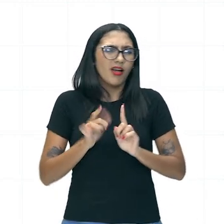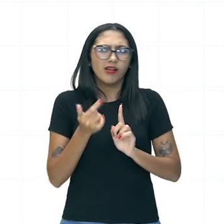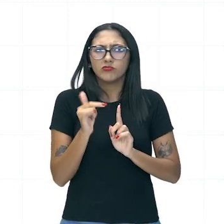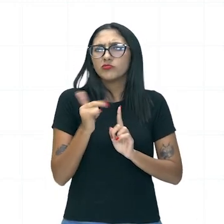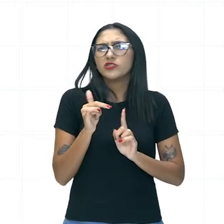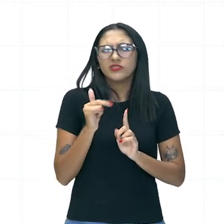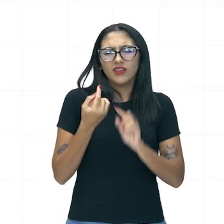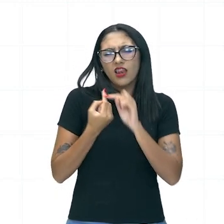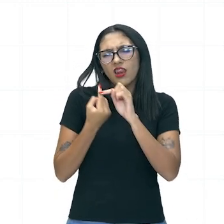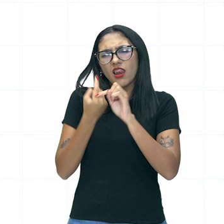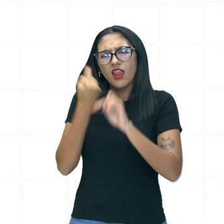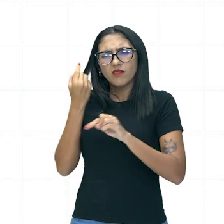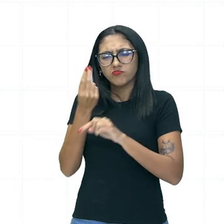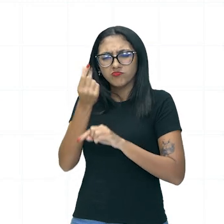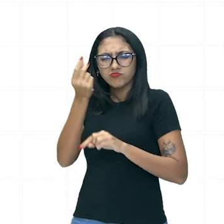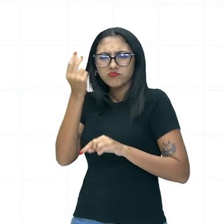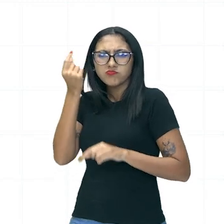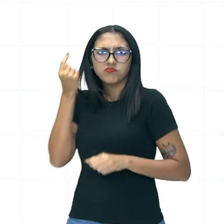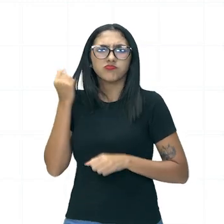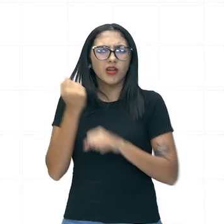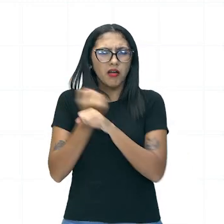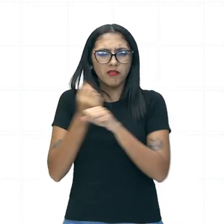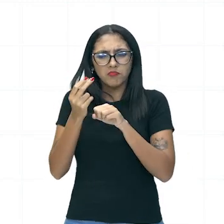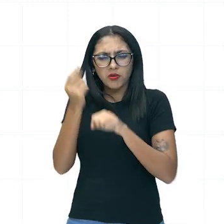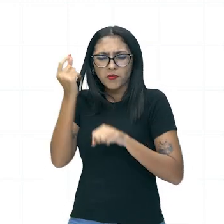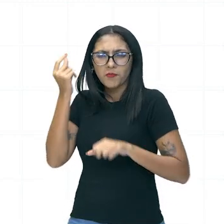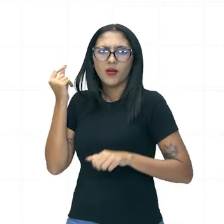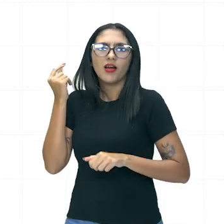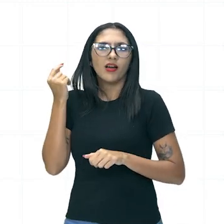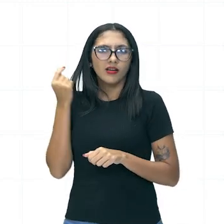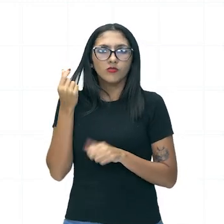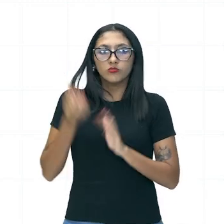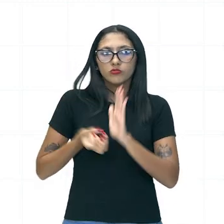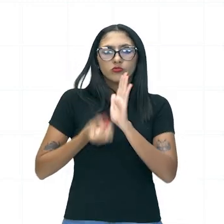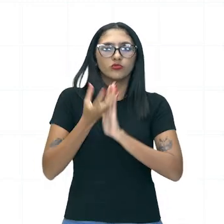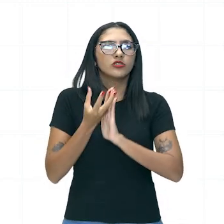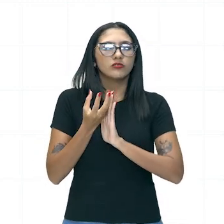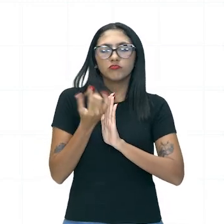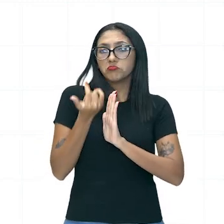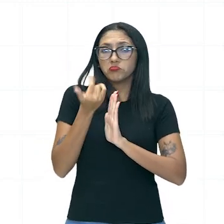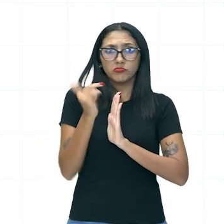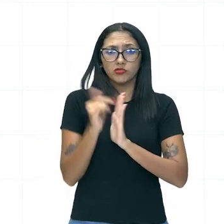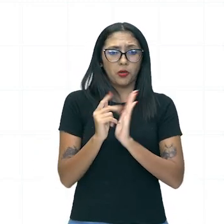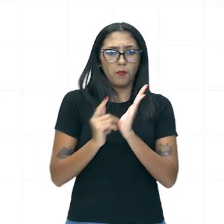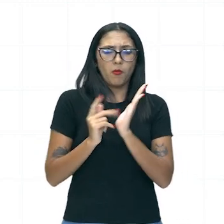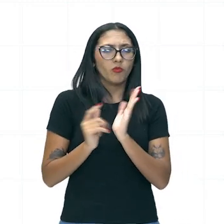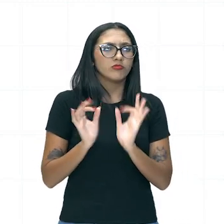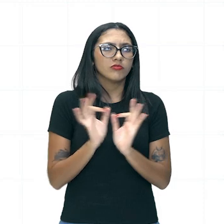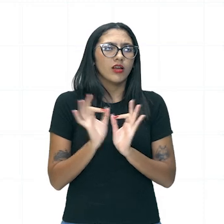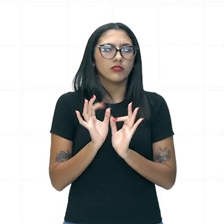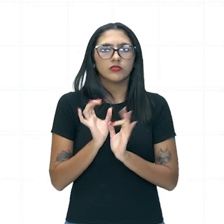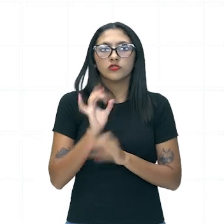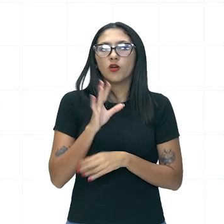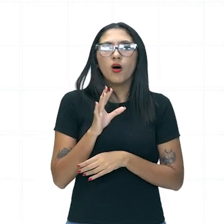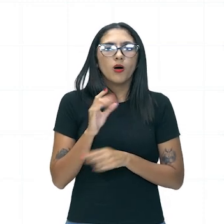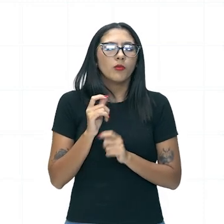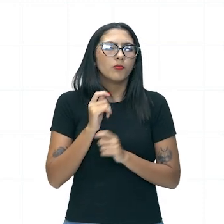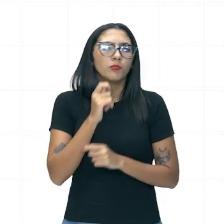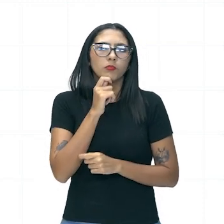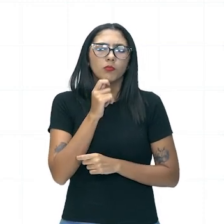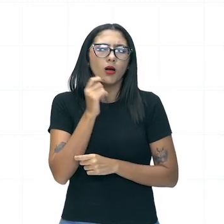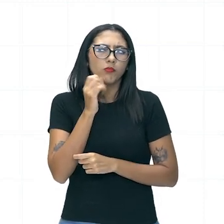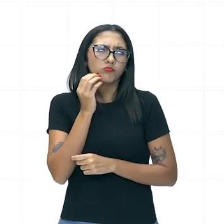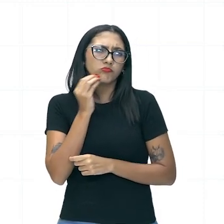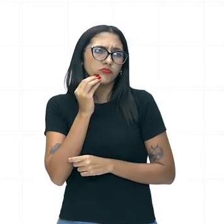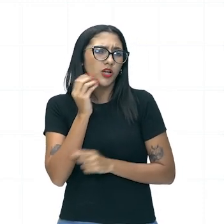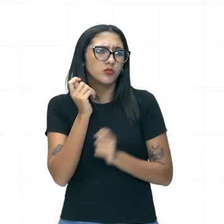lá nas suas origens, esse ato de fazer o try não pontuava, mas ele dava apenas a possibilidade da equipe